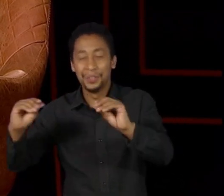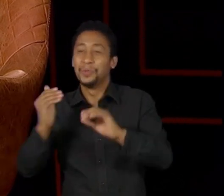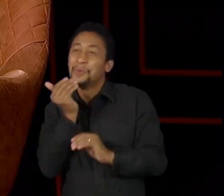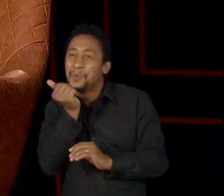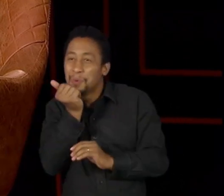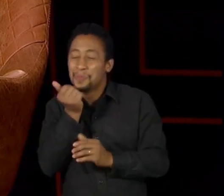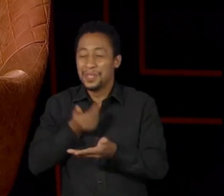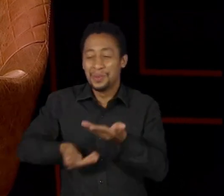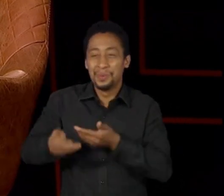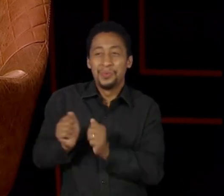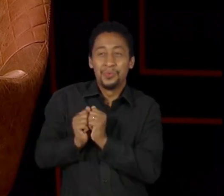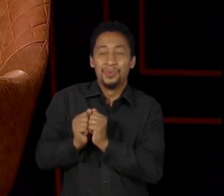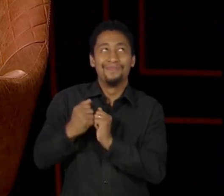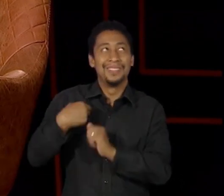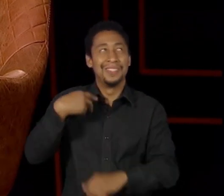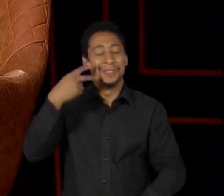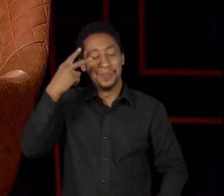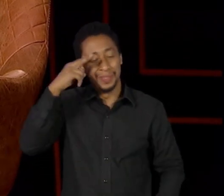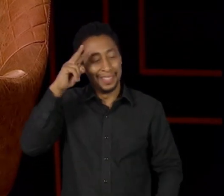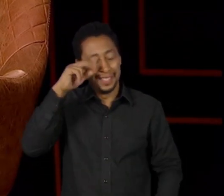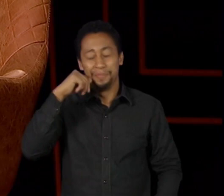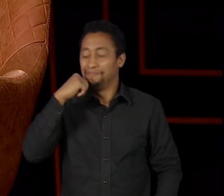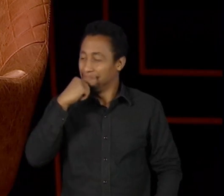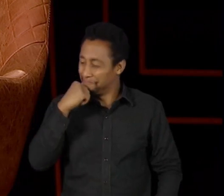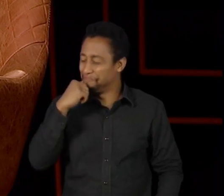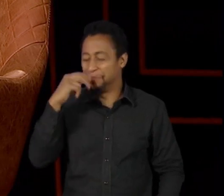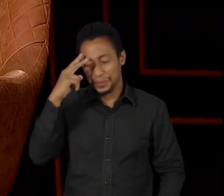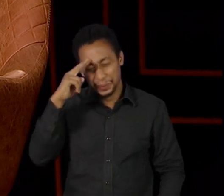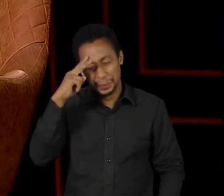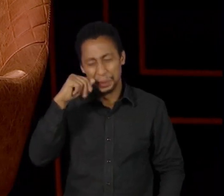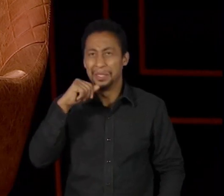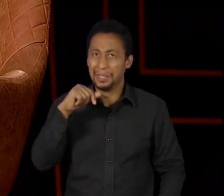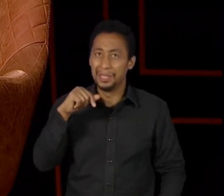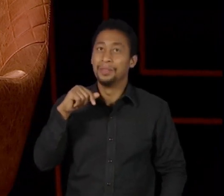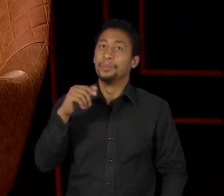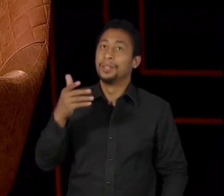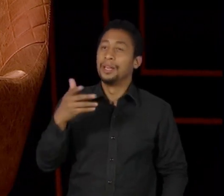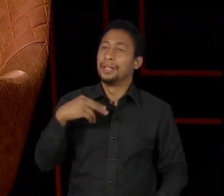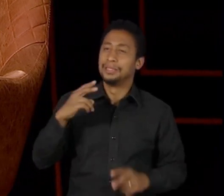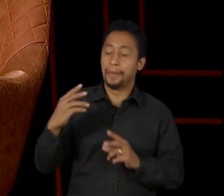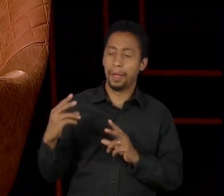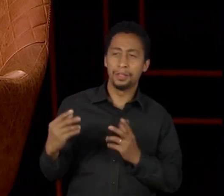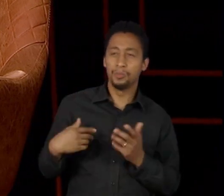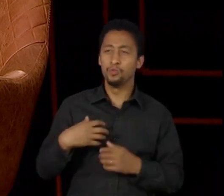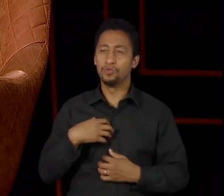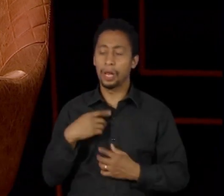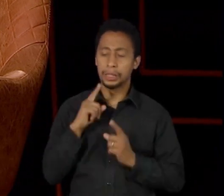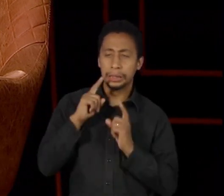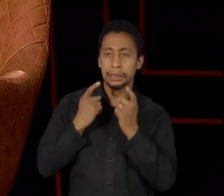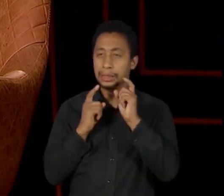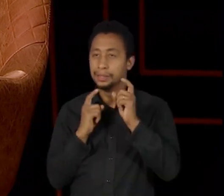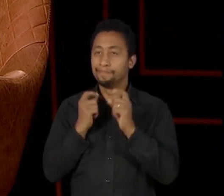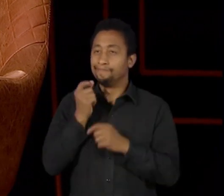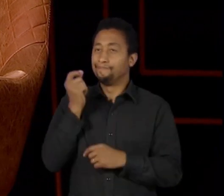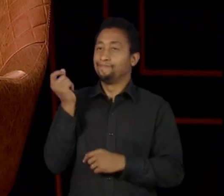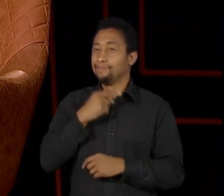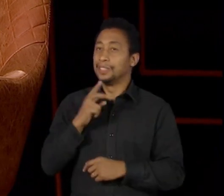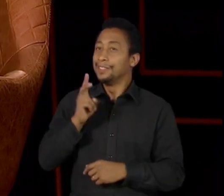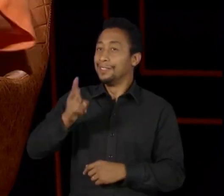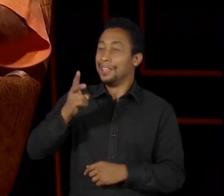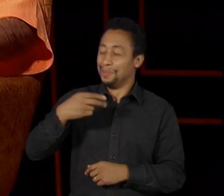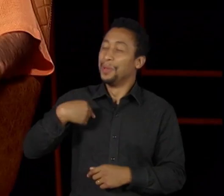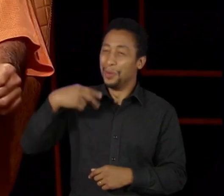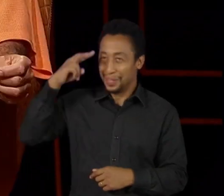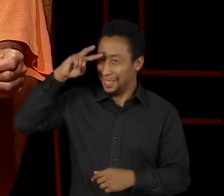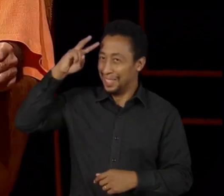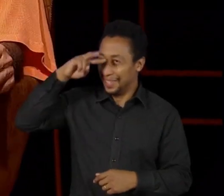quantas lembranças, hein, Fafá? É isso, você não liga para mim. Um camarada falou isso para ele uma vez, foi tão